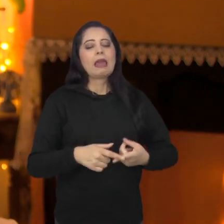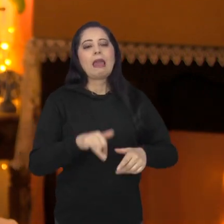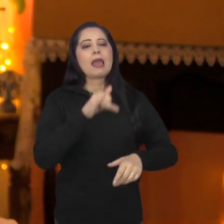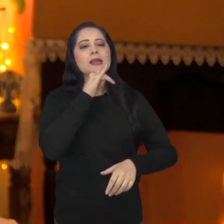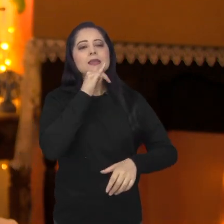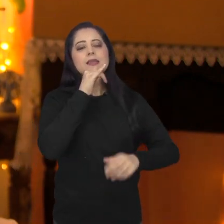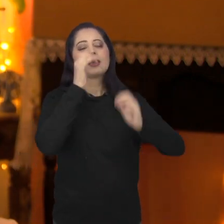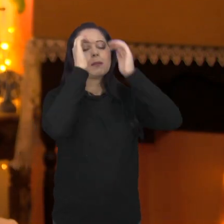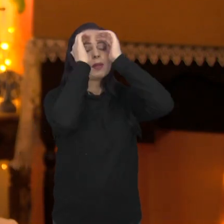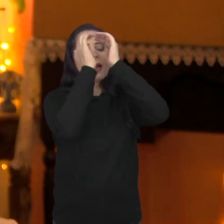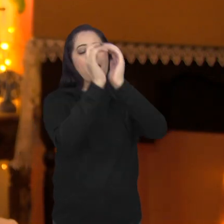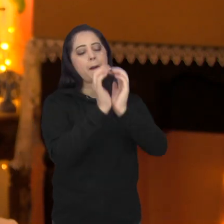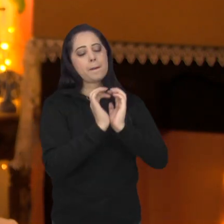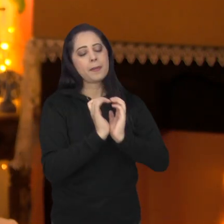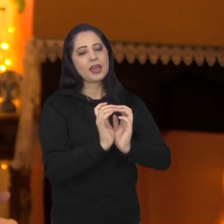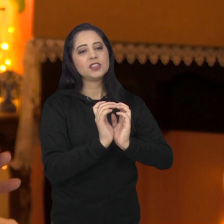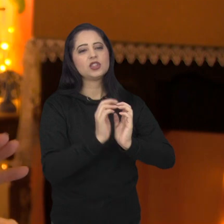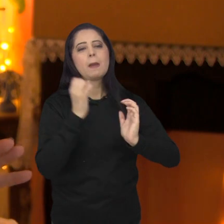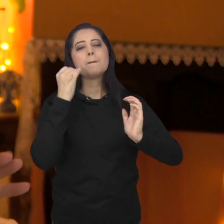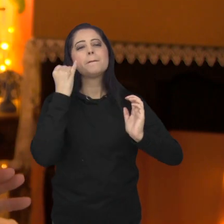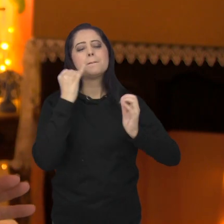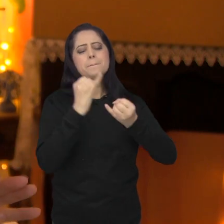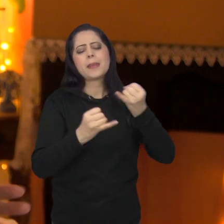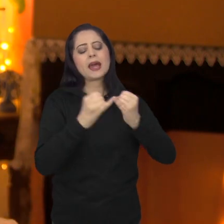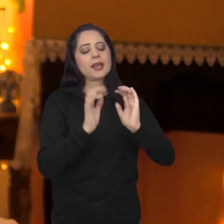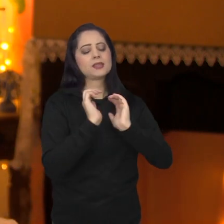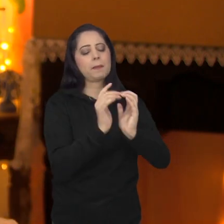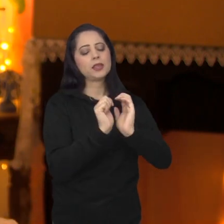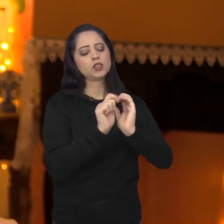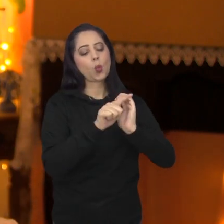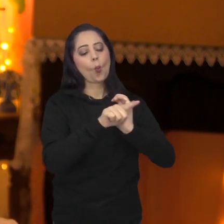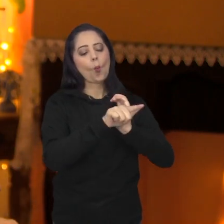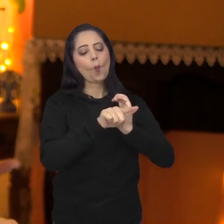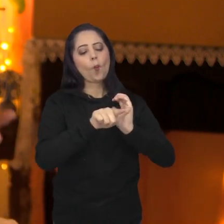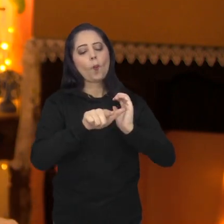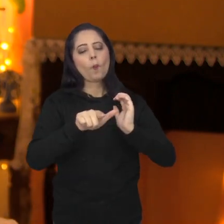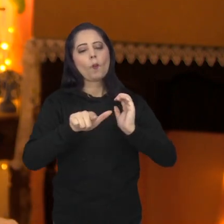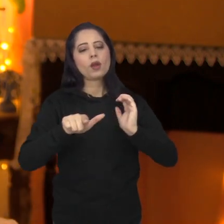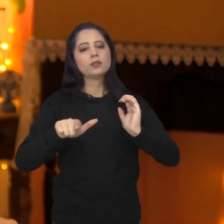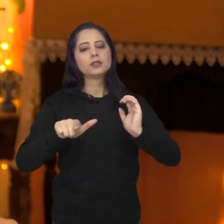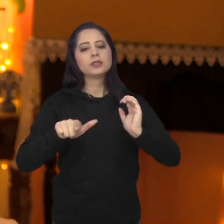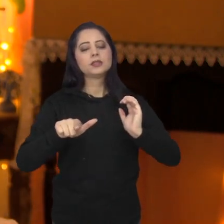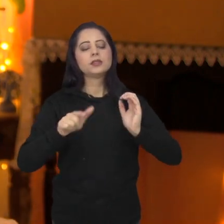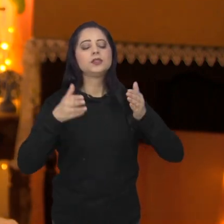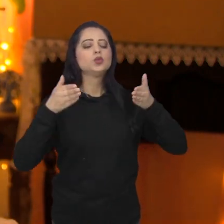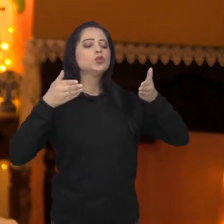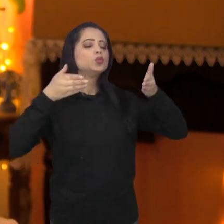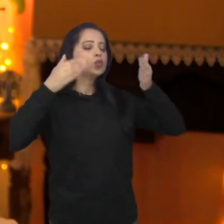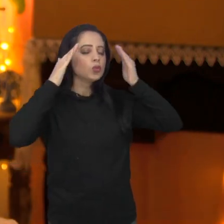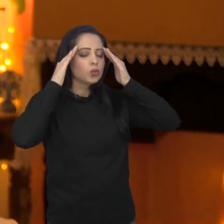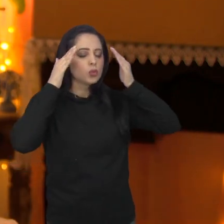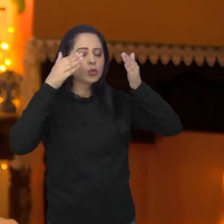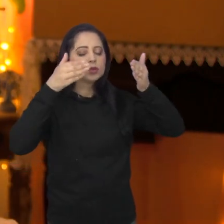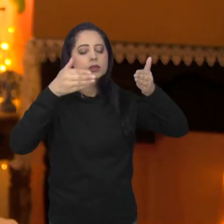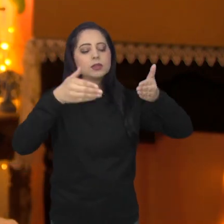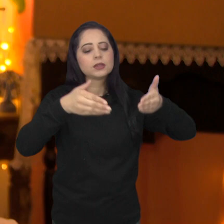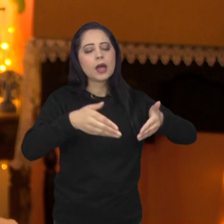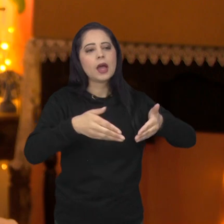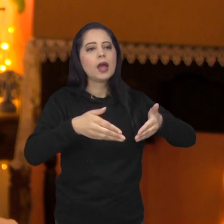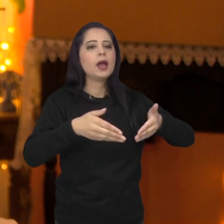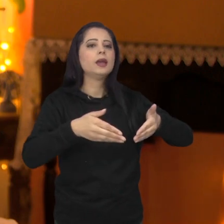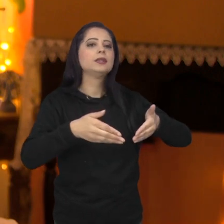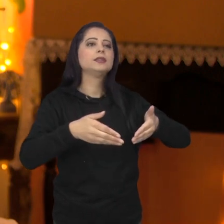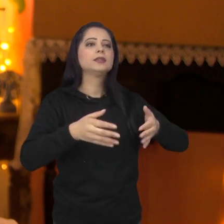mesmo, em alguns momentos, se você estiver bem ali concentrada, bem em estado de relaxamento, né, ou numa meditação